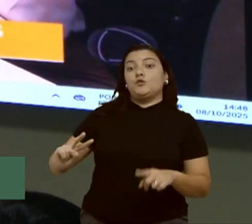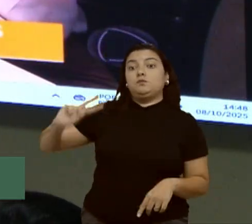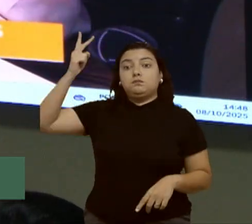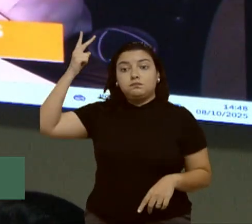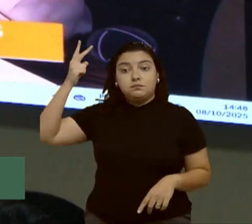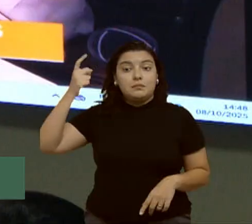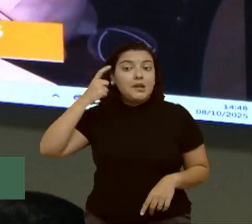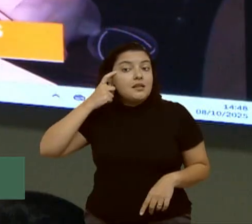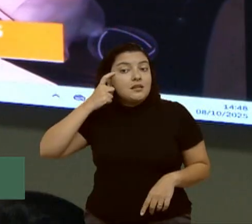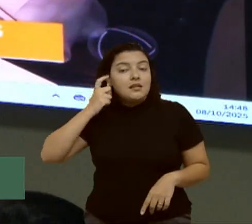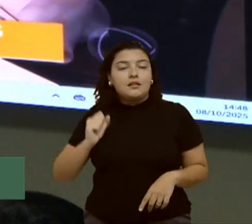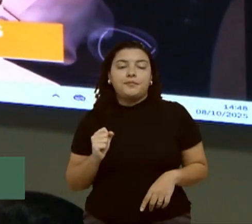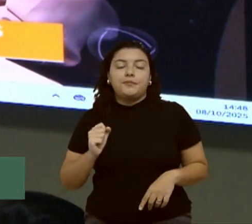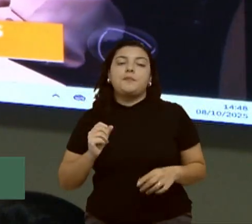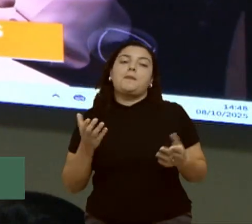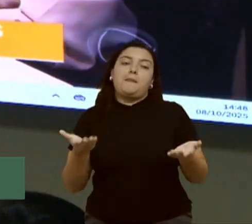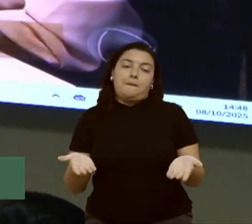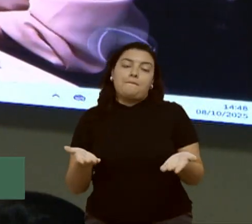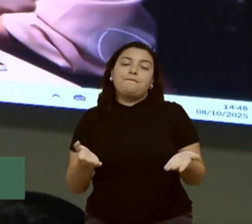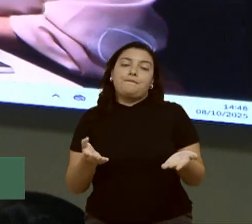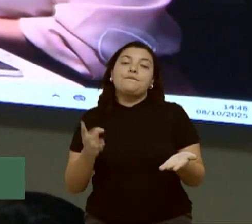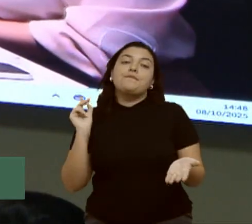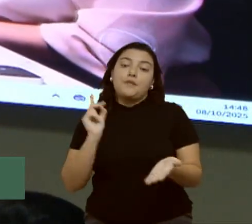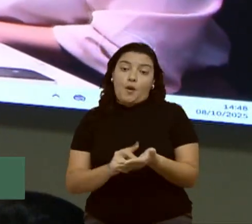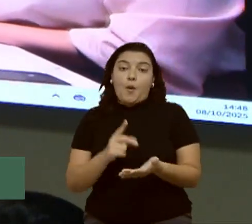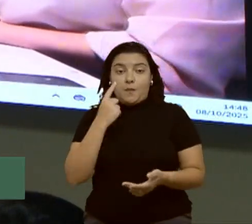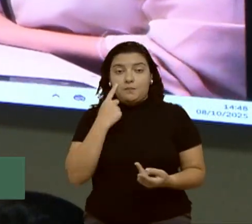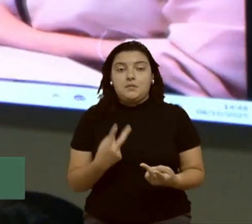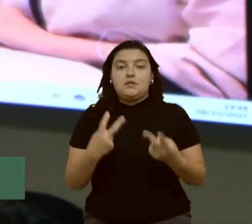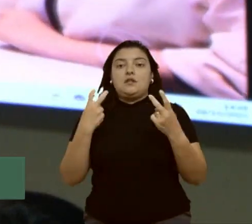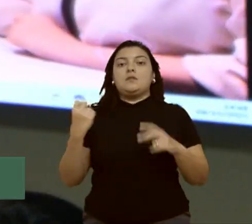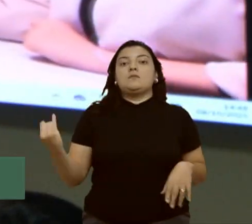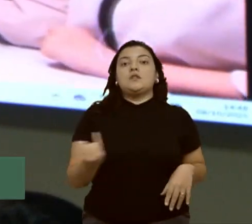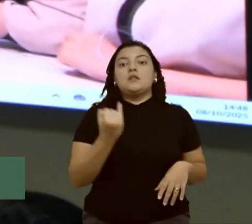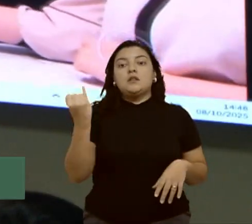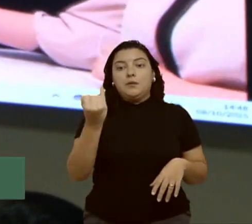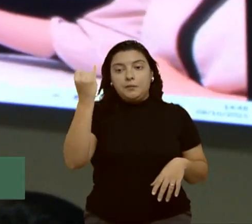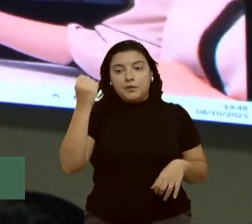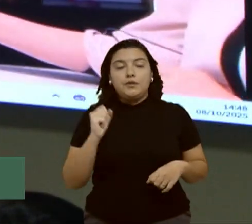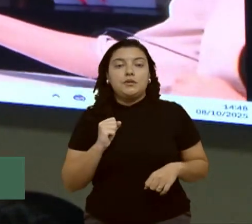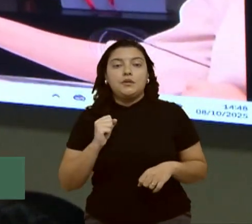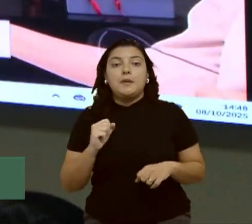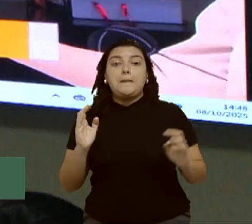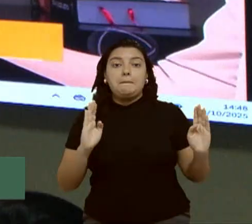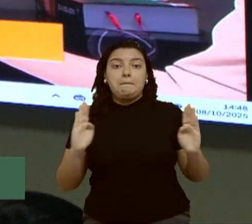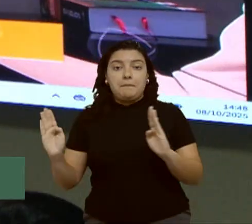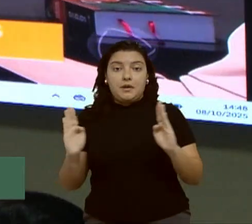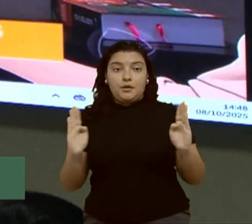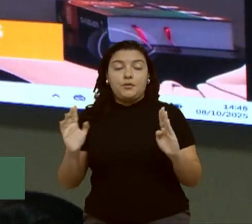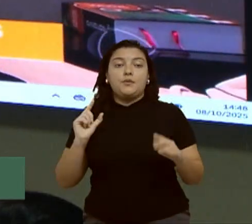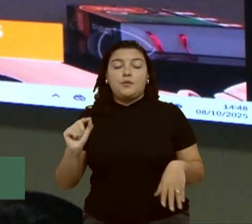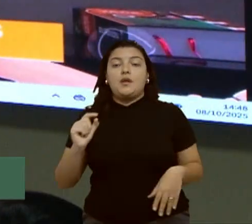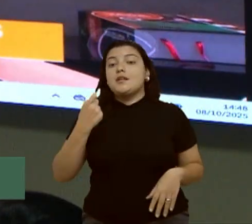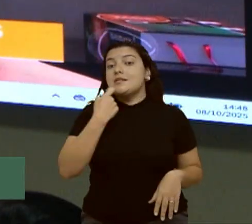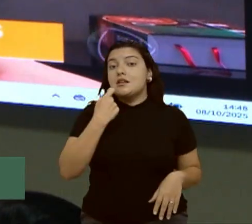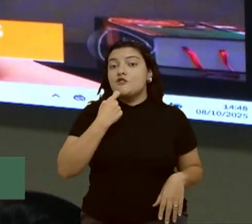preço? Natália, é absolutamente importante os consumidores observar que nesse período de Black Friday